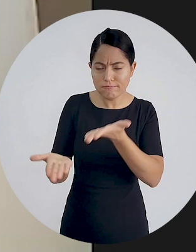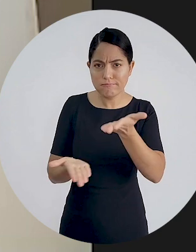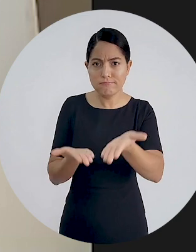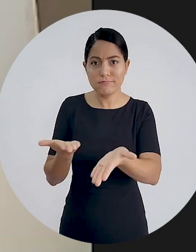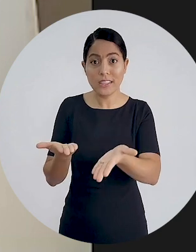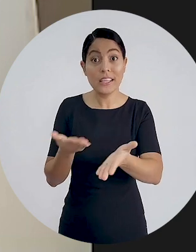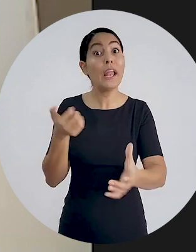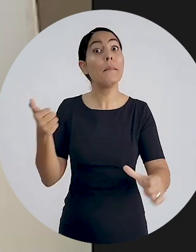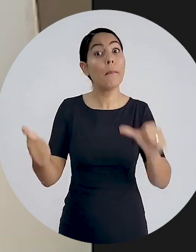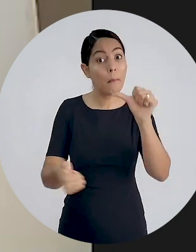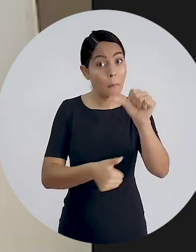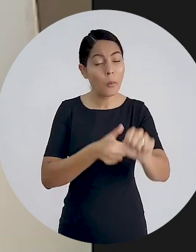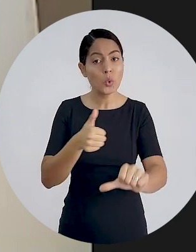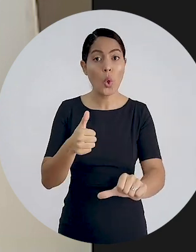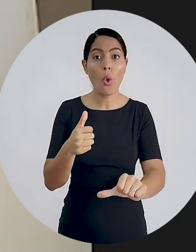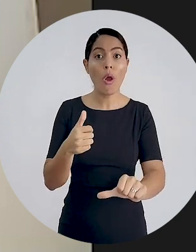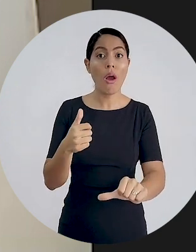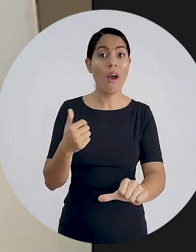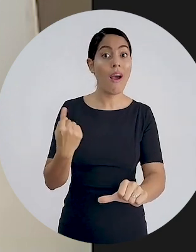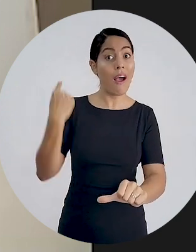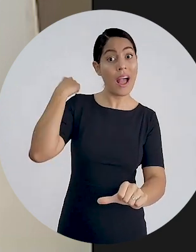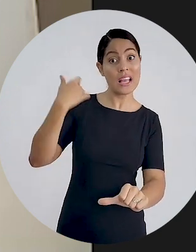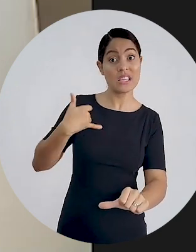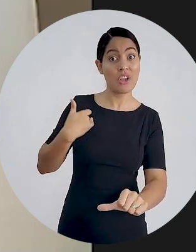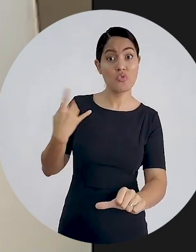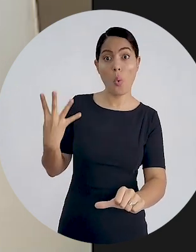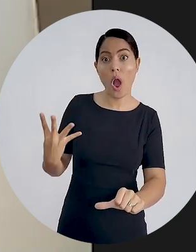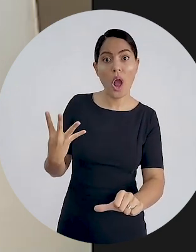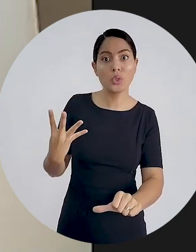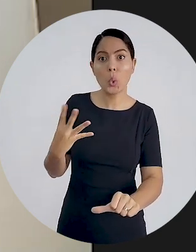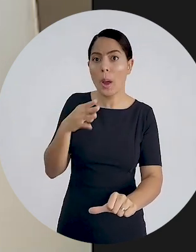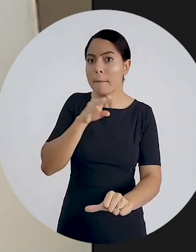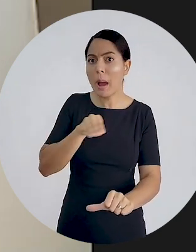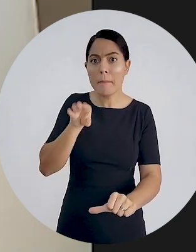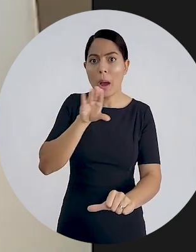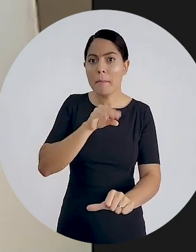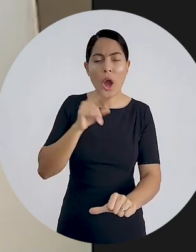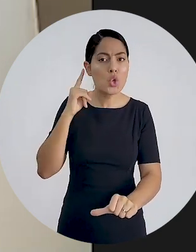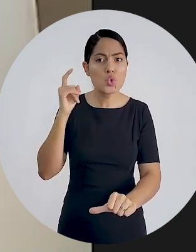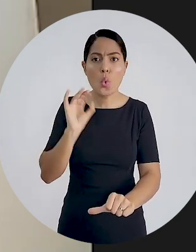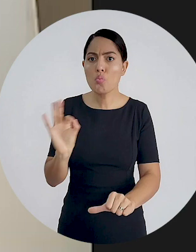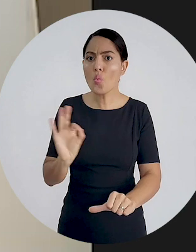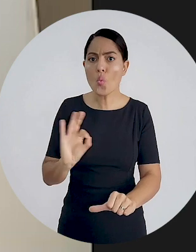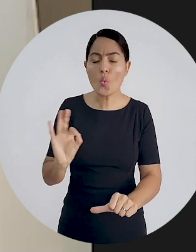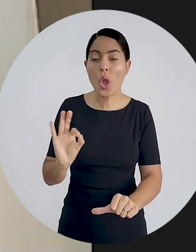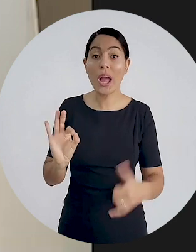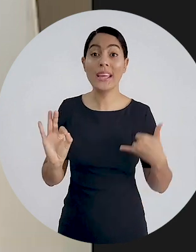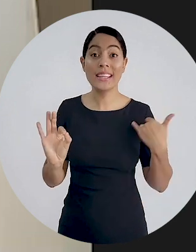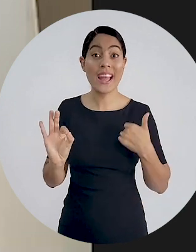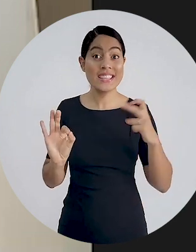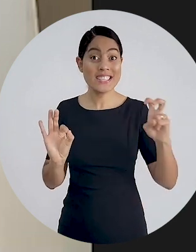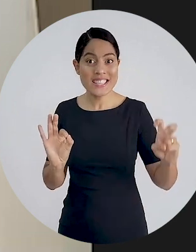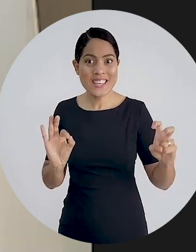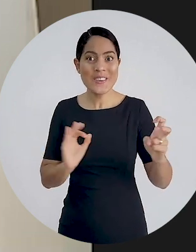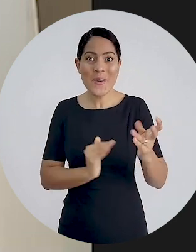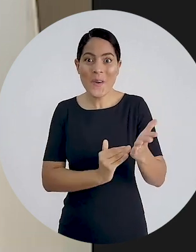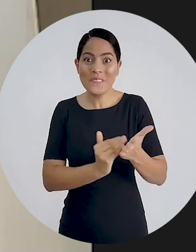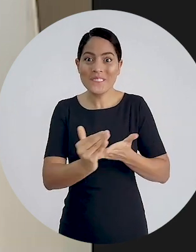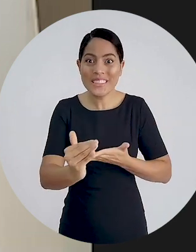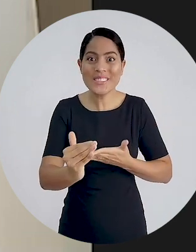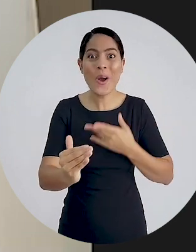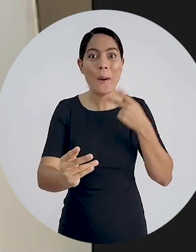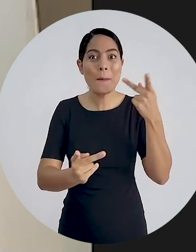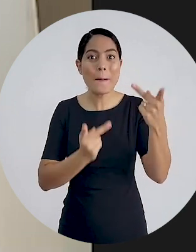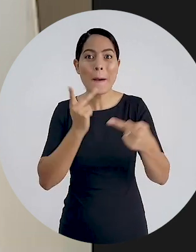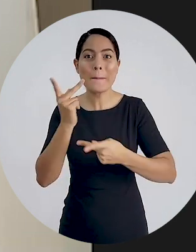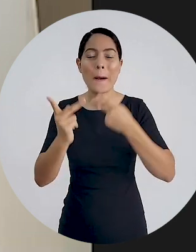criança, era uma criança que não emitia nenhum som, e aos 5 anos ele começou a falar. Foi o maior presente